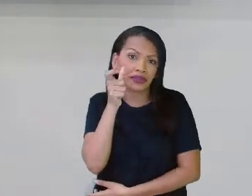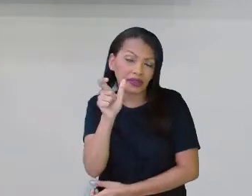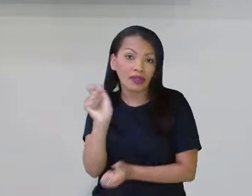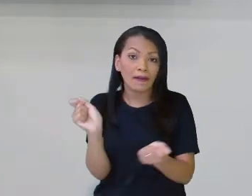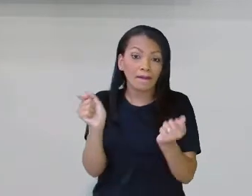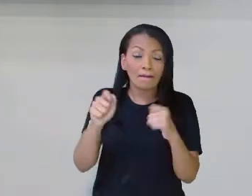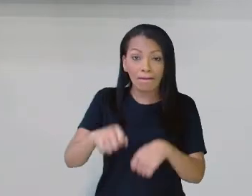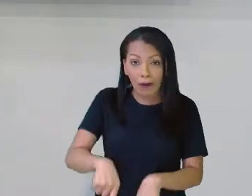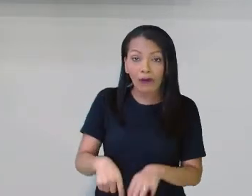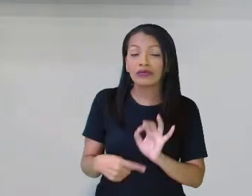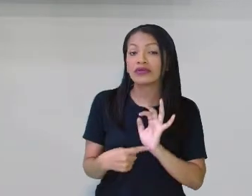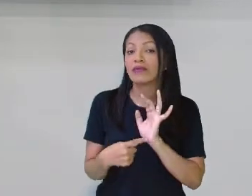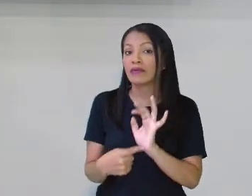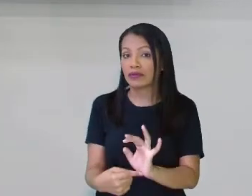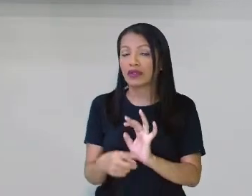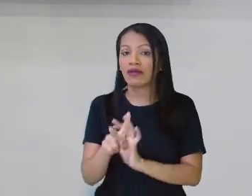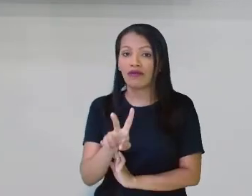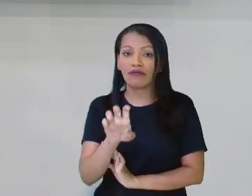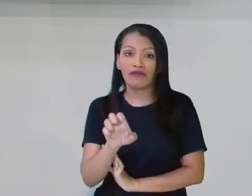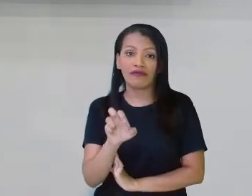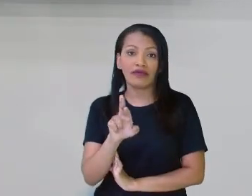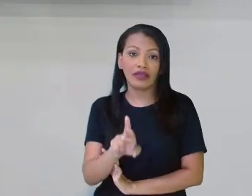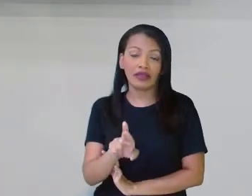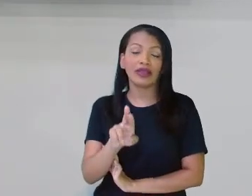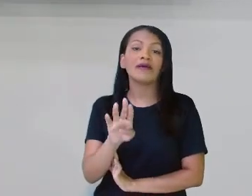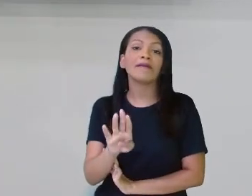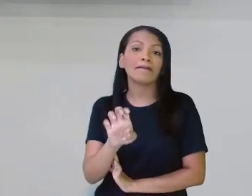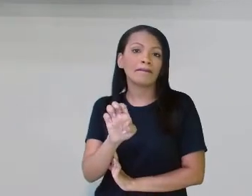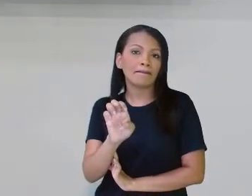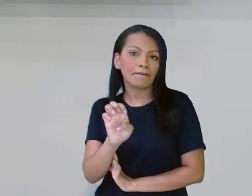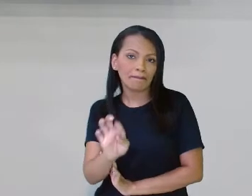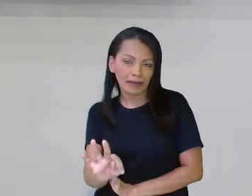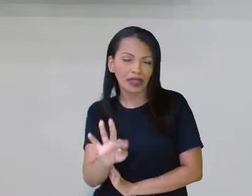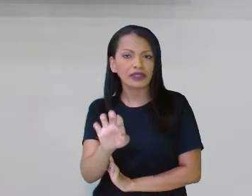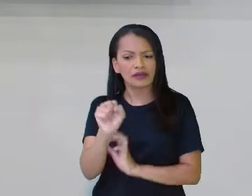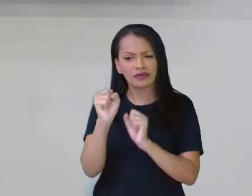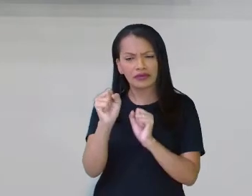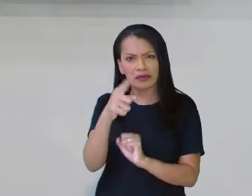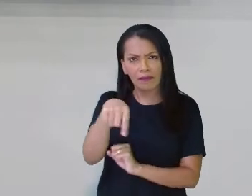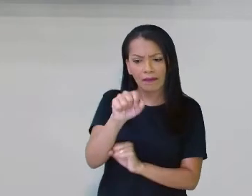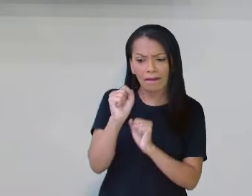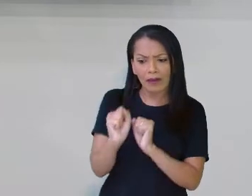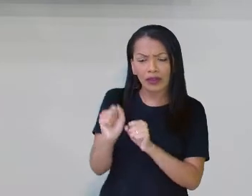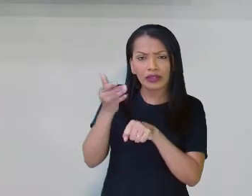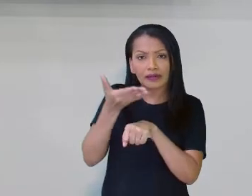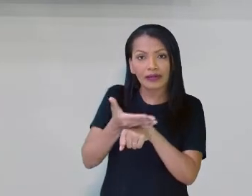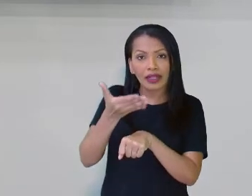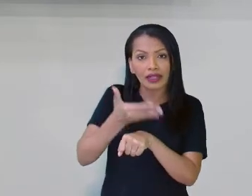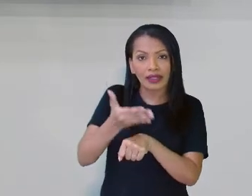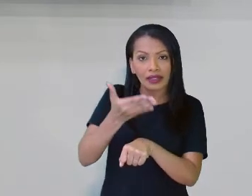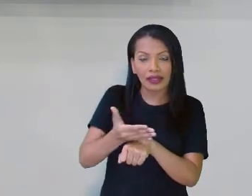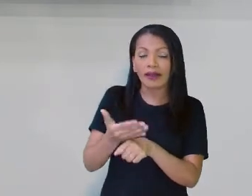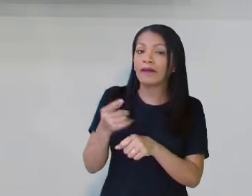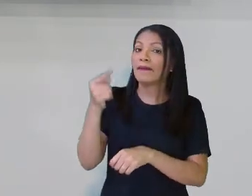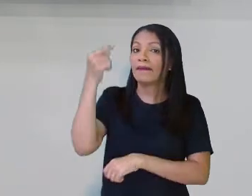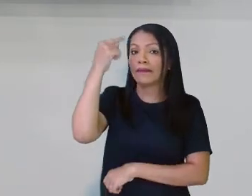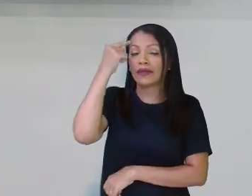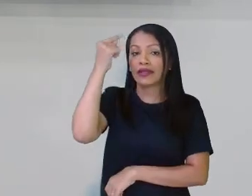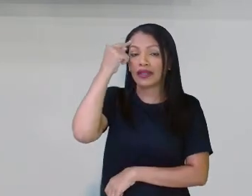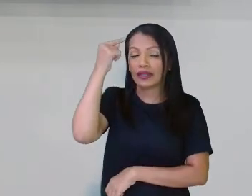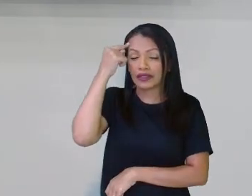possa trazer aqui um verbete de exemplo e vocês também possam exercitar em casa. Então, pensa aí no tema. Só que eu vou dar